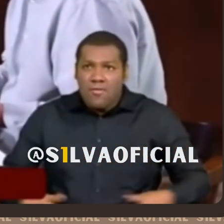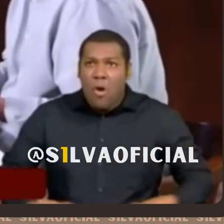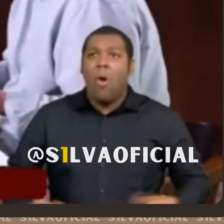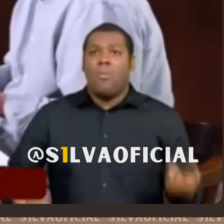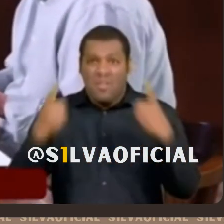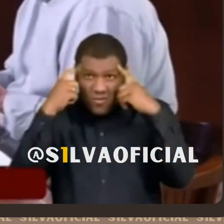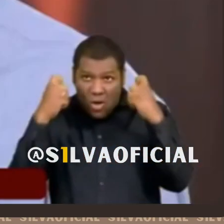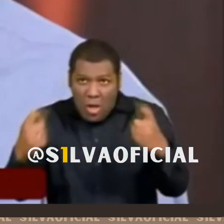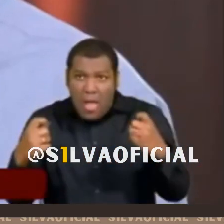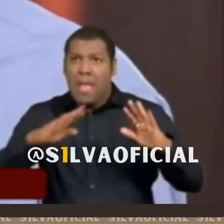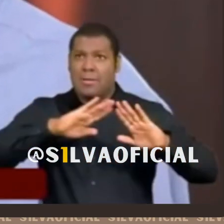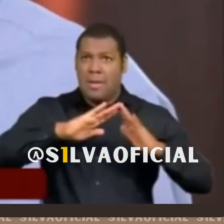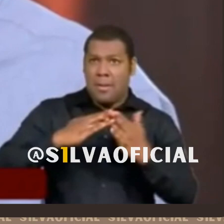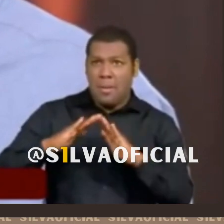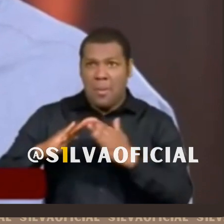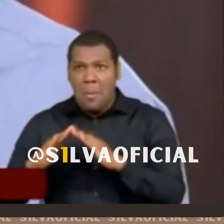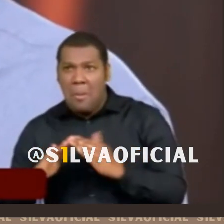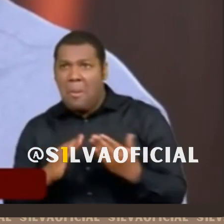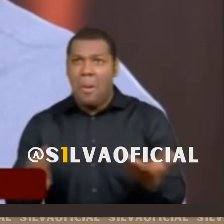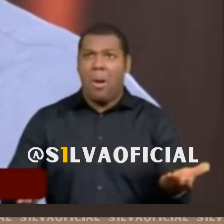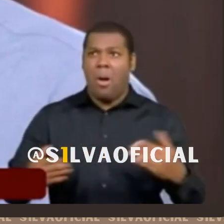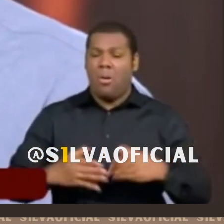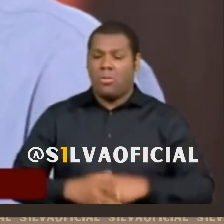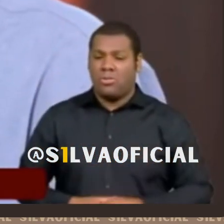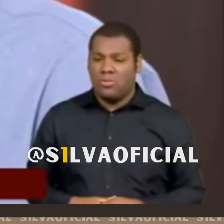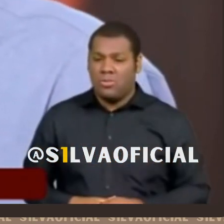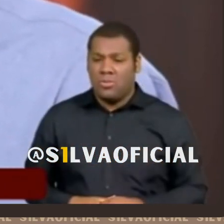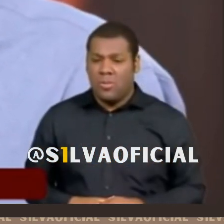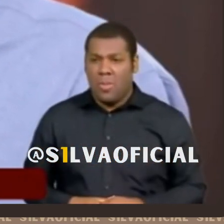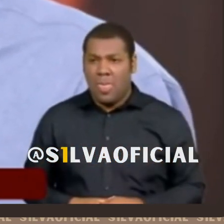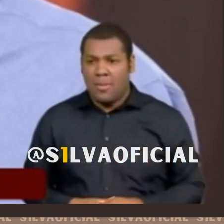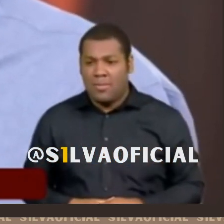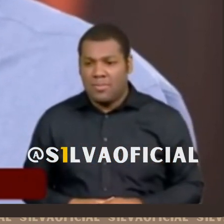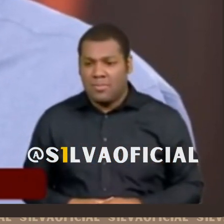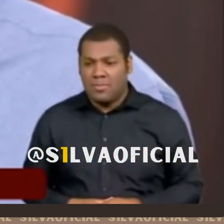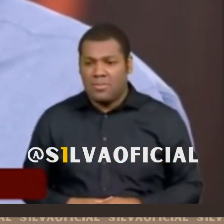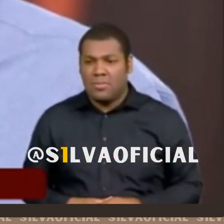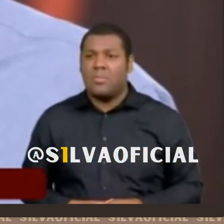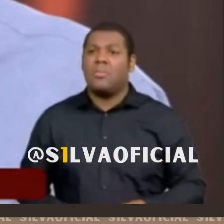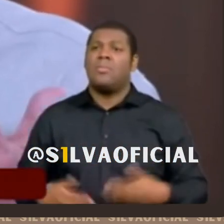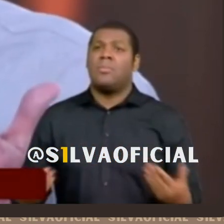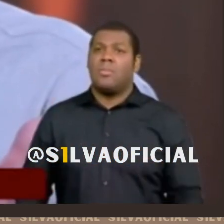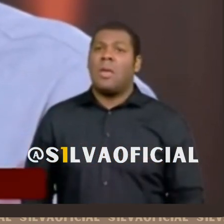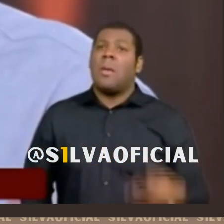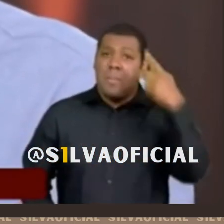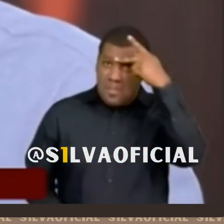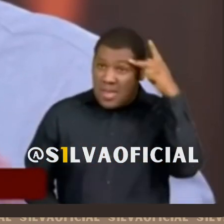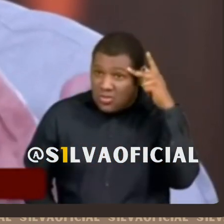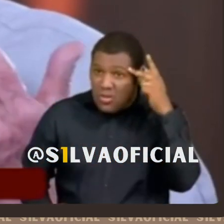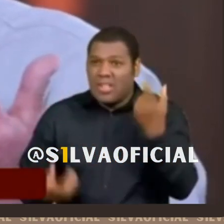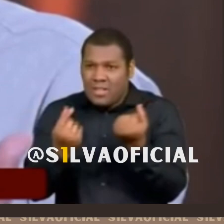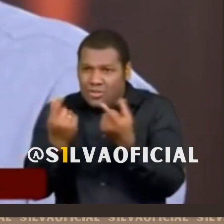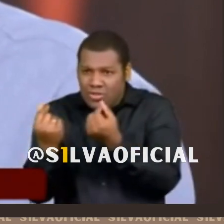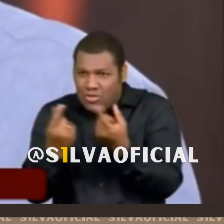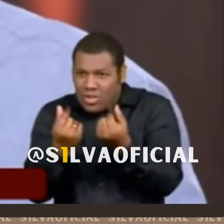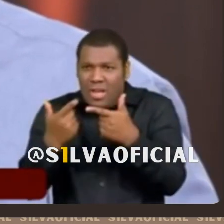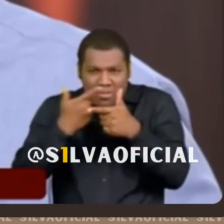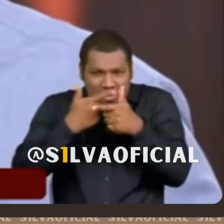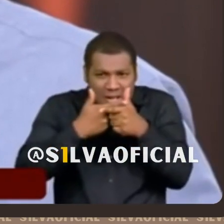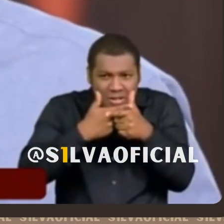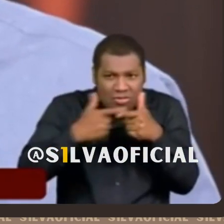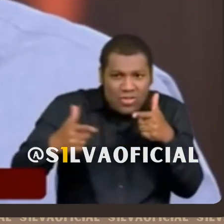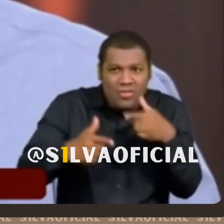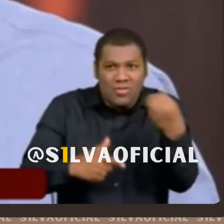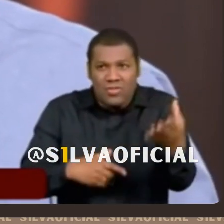pensar. Na hora que todo mundo tiver o mínimo necessário para sobreviver, o cara tiver sua casinha, o cara tiver seu